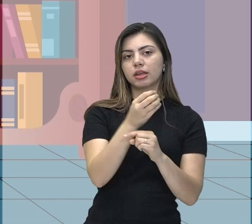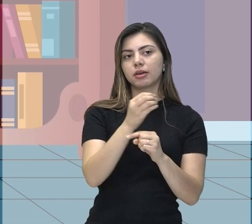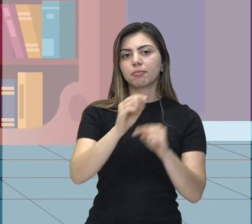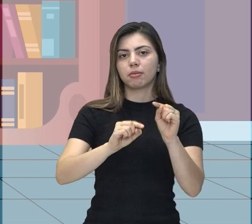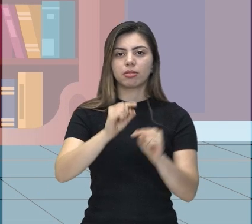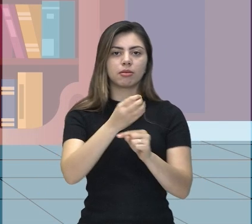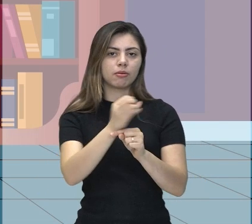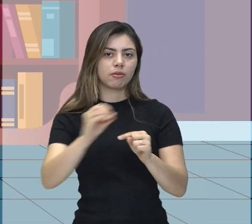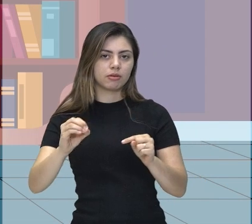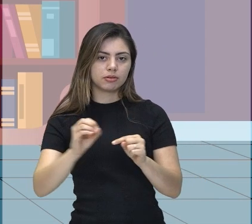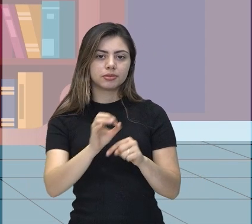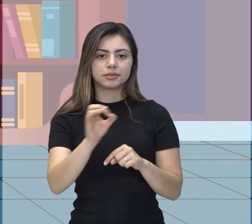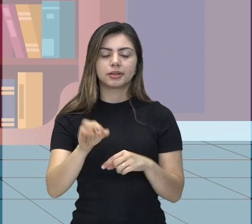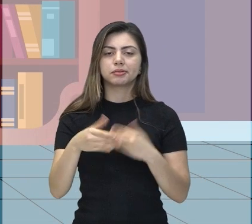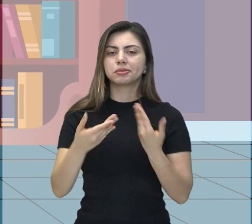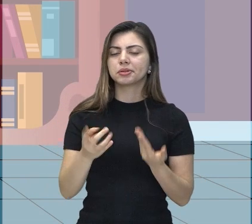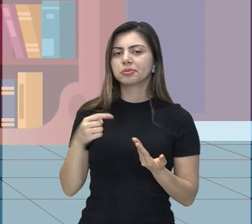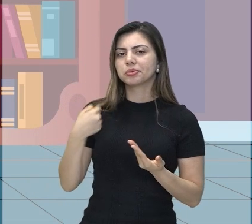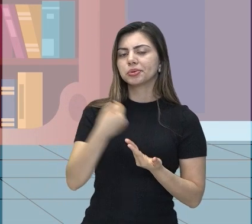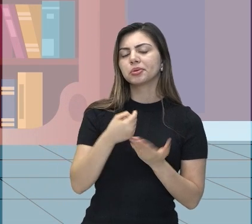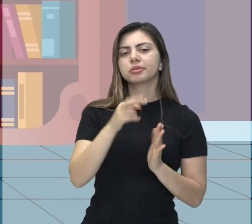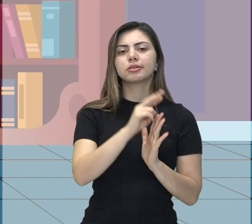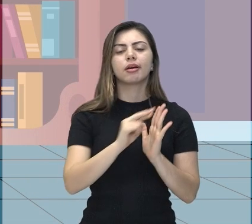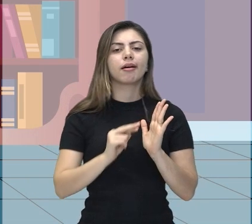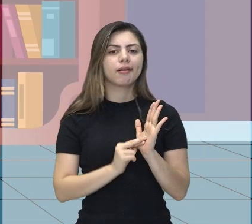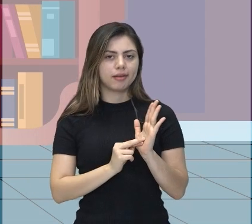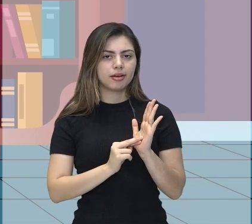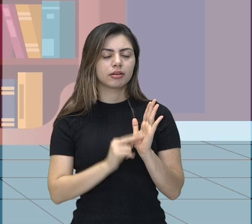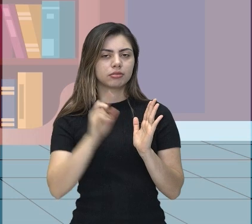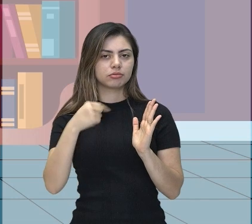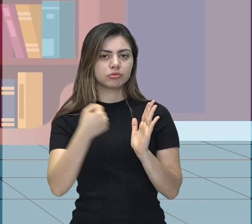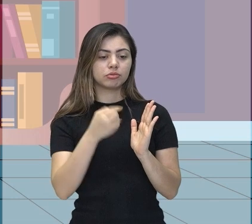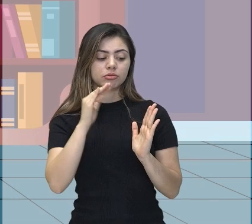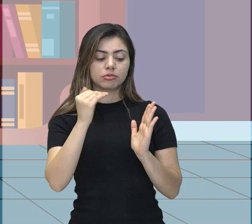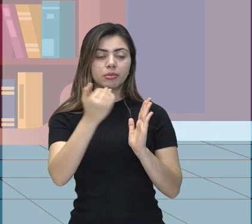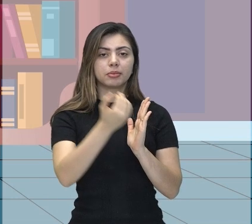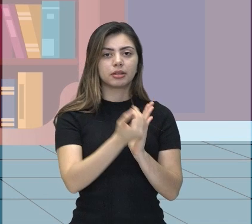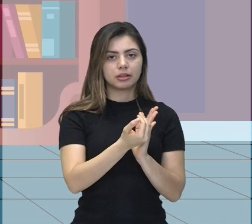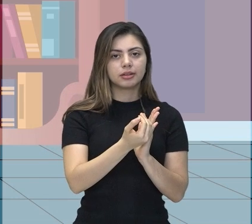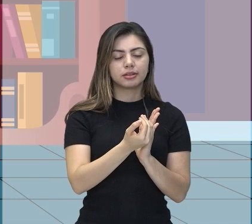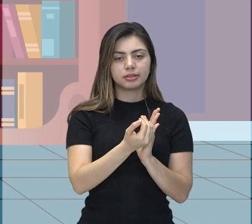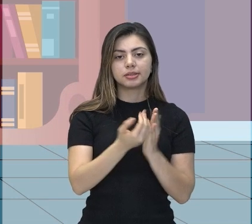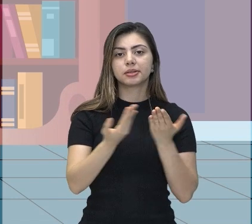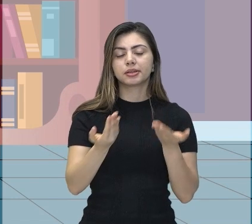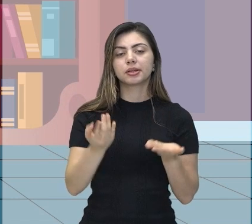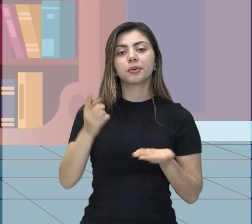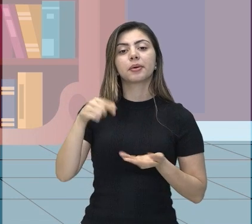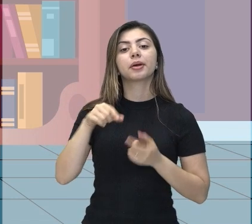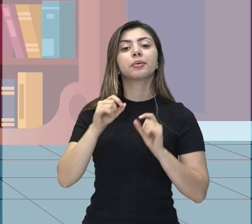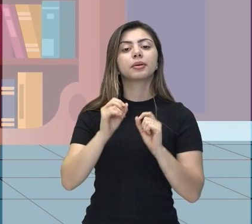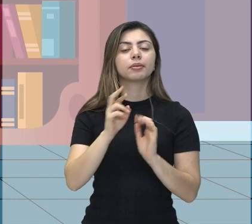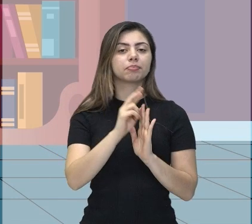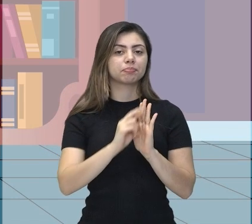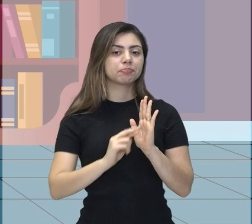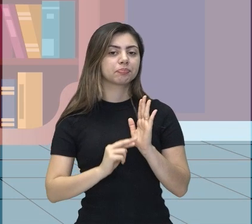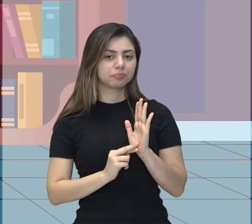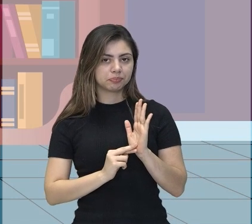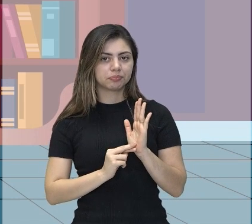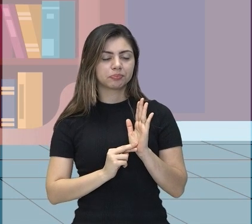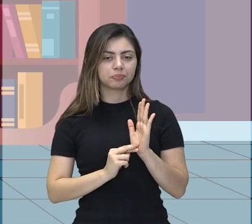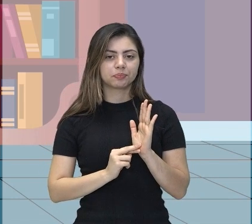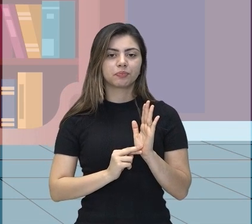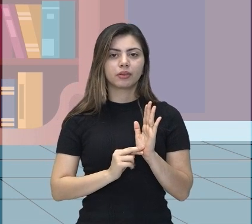essas regras que nós utilizamos para nomear esses compostos orgânicos, eles são chamados de